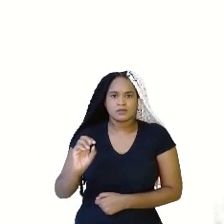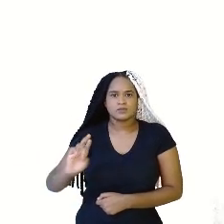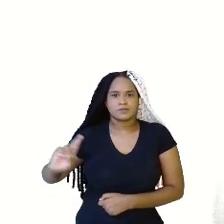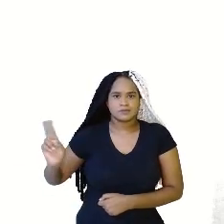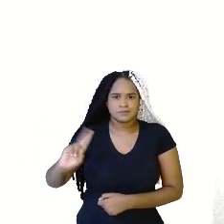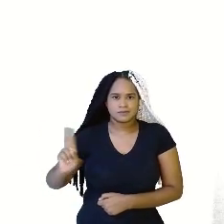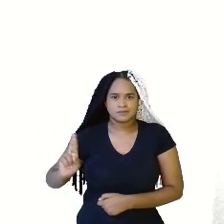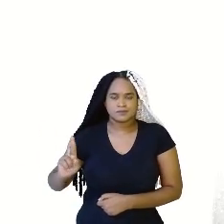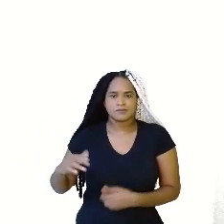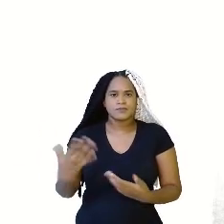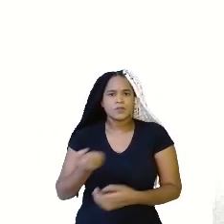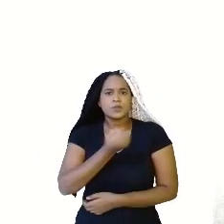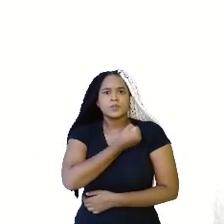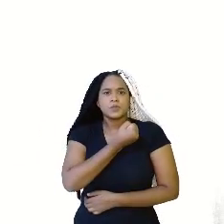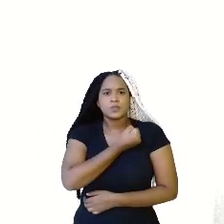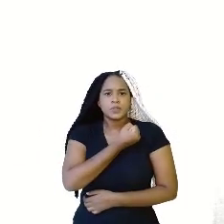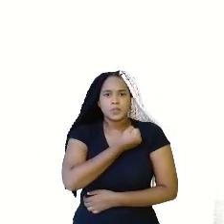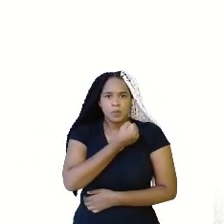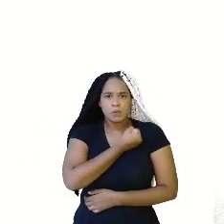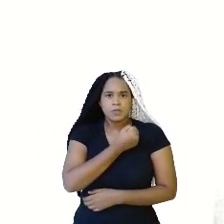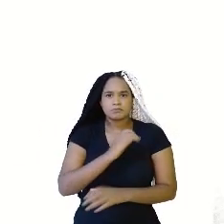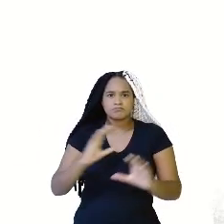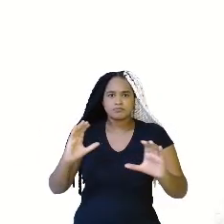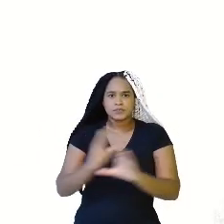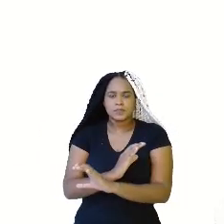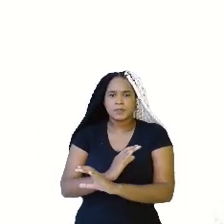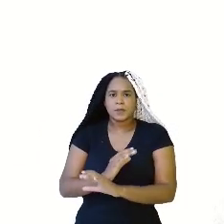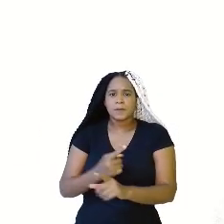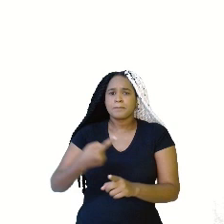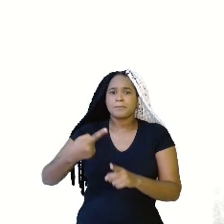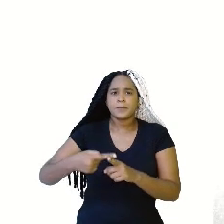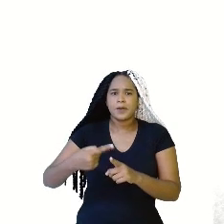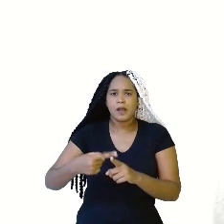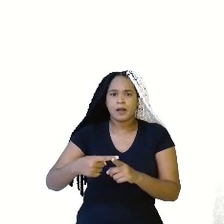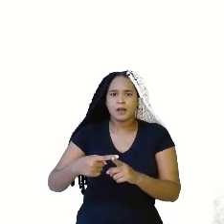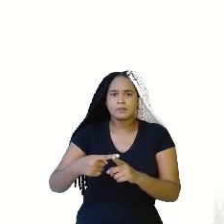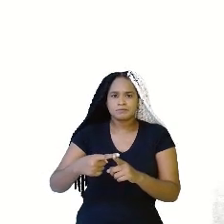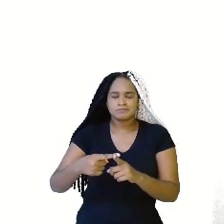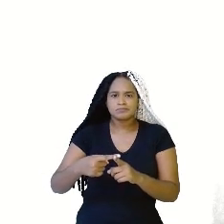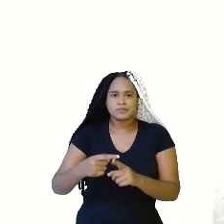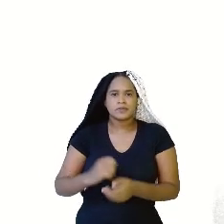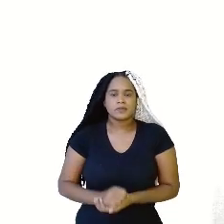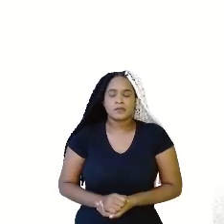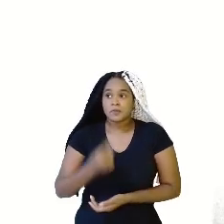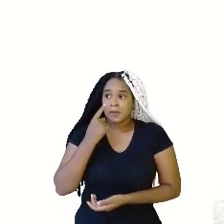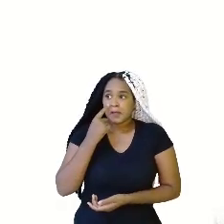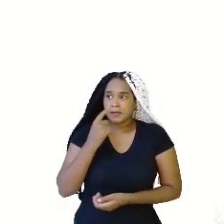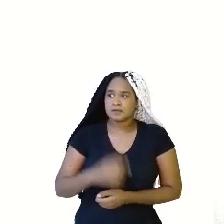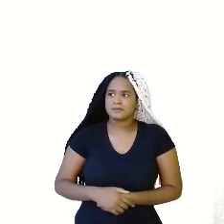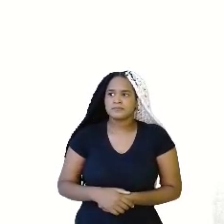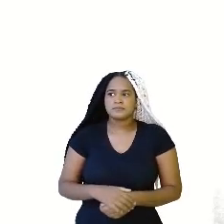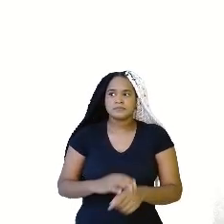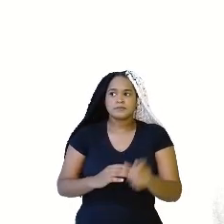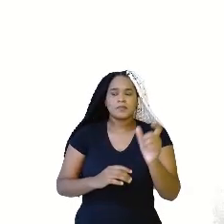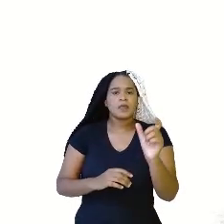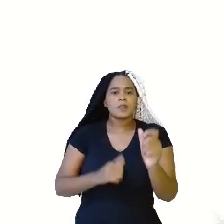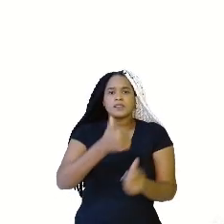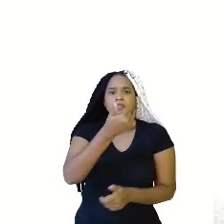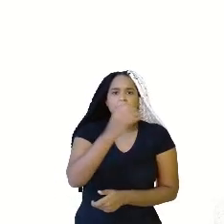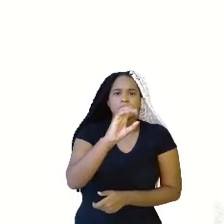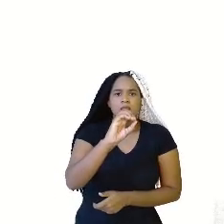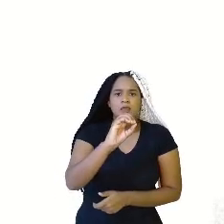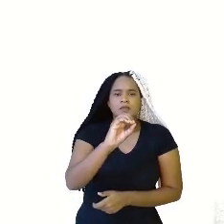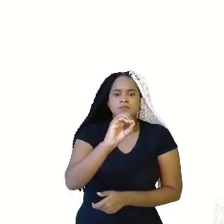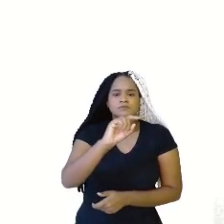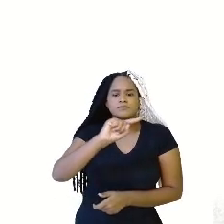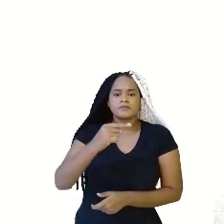inteiro. Por que depois tem o 00? Mesmo não tendo decimais, esse